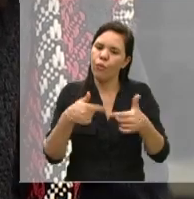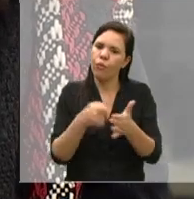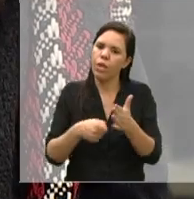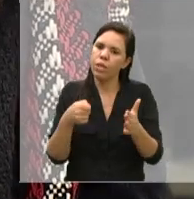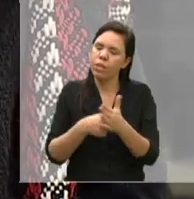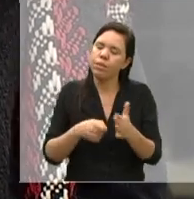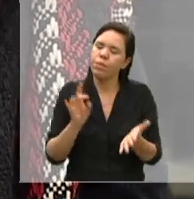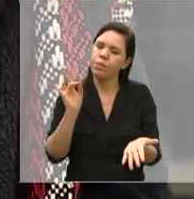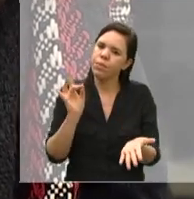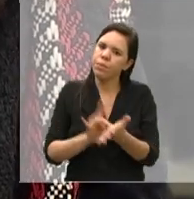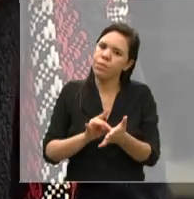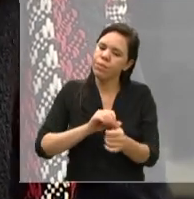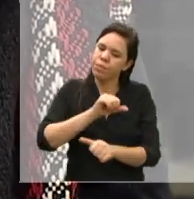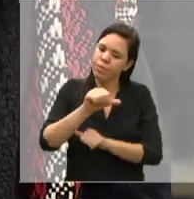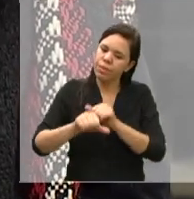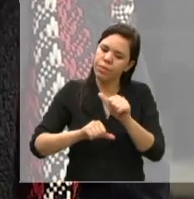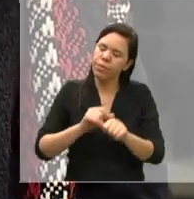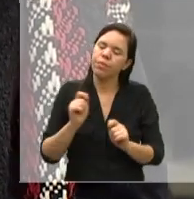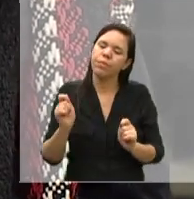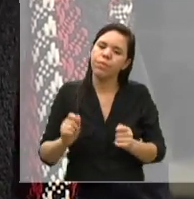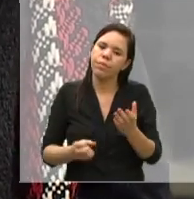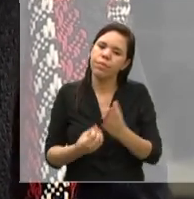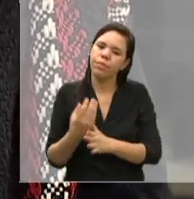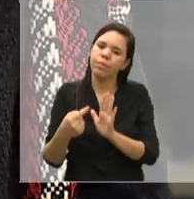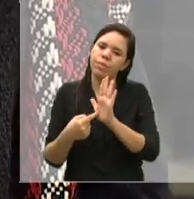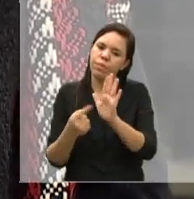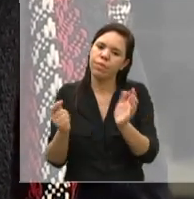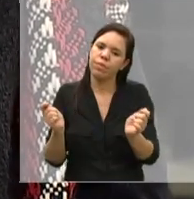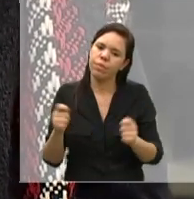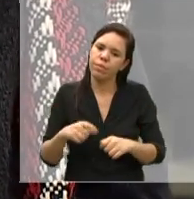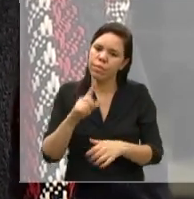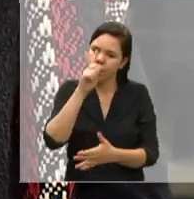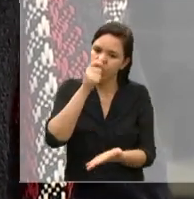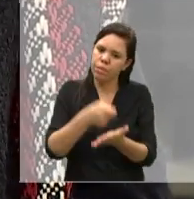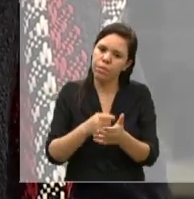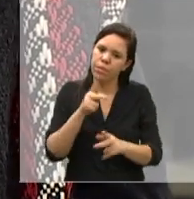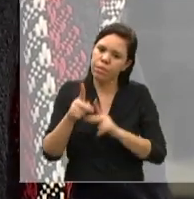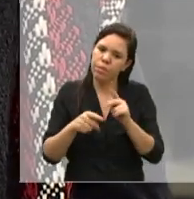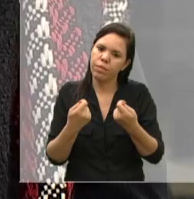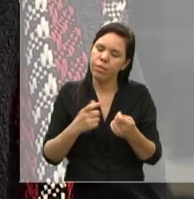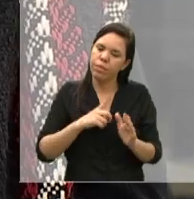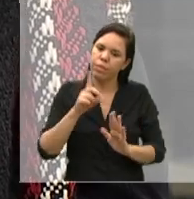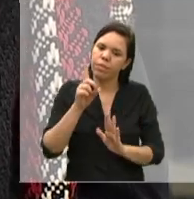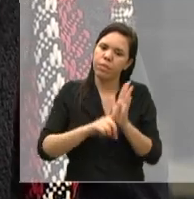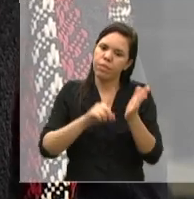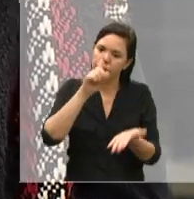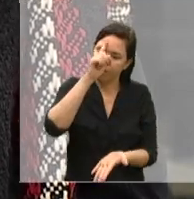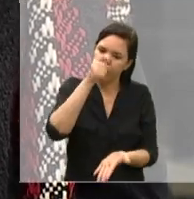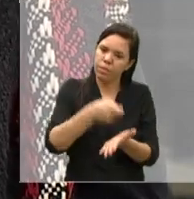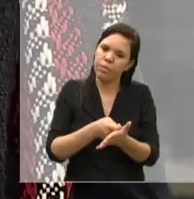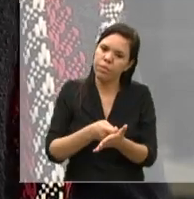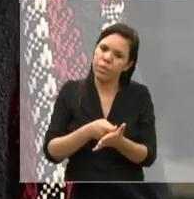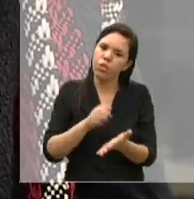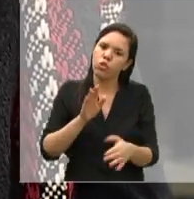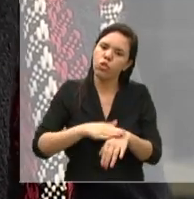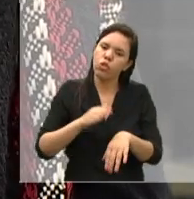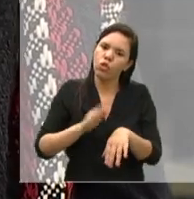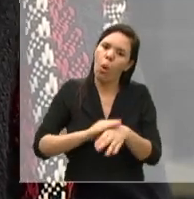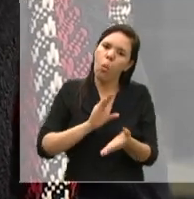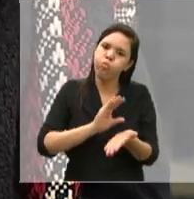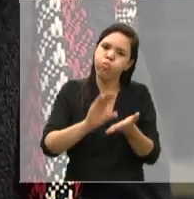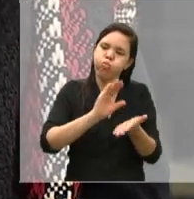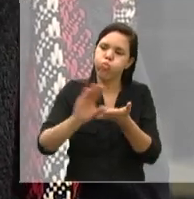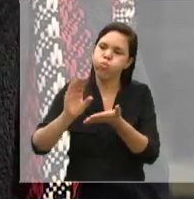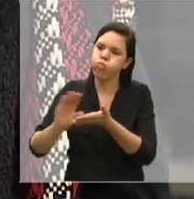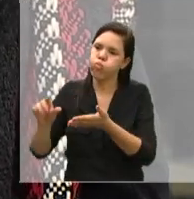que essa realidade venha à tona e que possa, enfim, decidir. As pessoas precisam ter o direito de decidir sobre o orçamento da sua